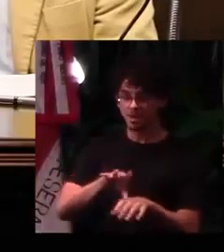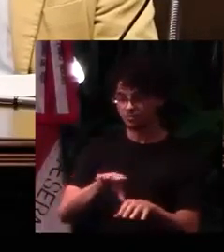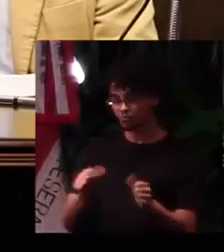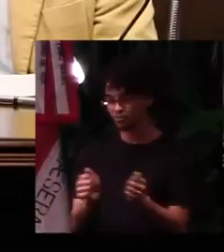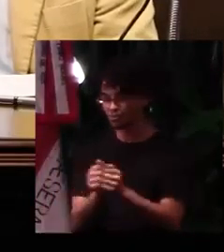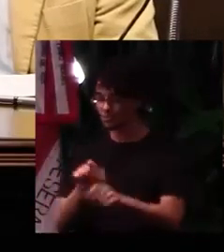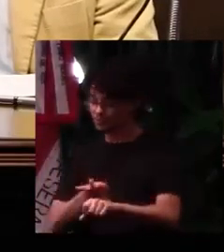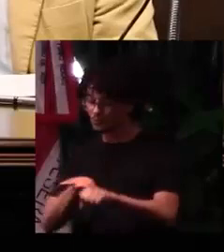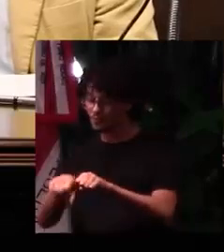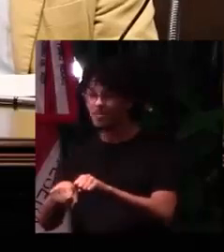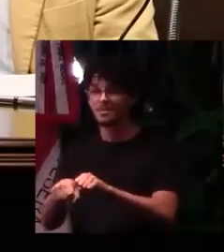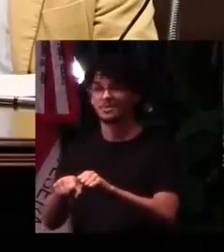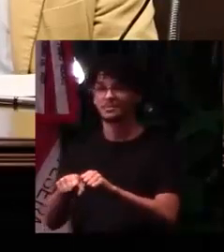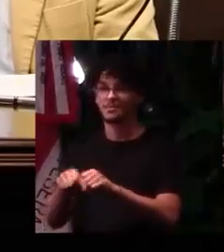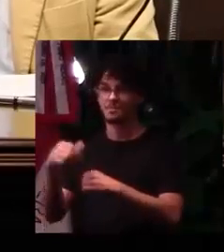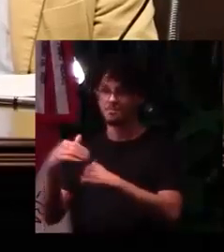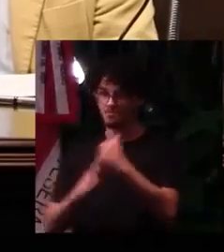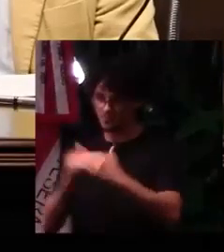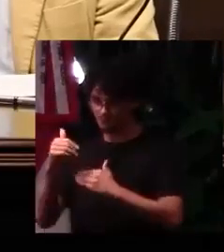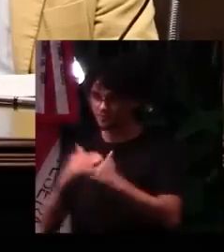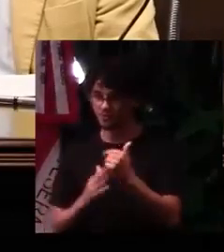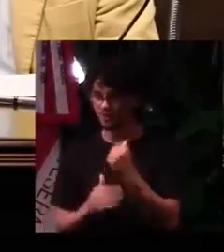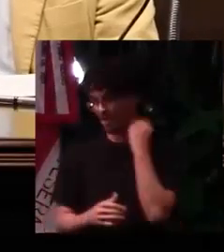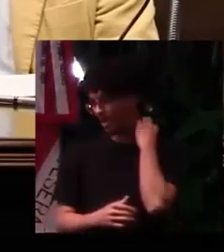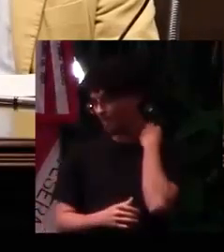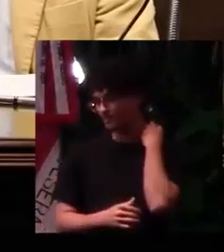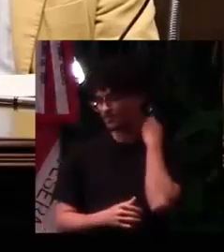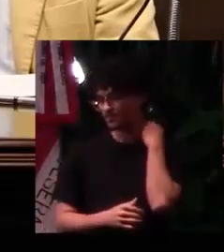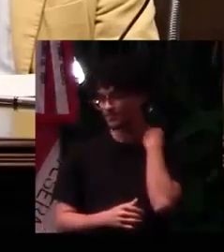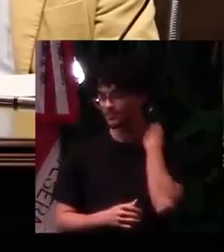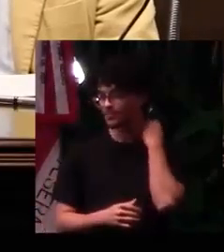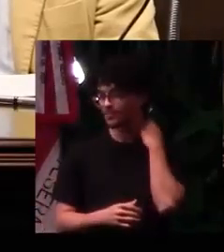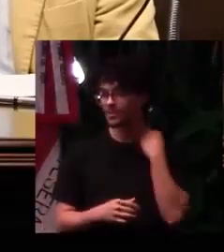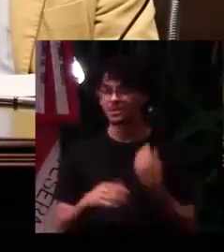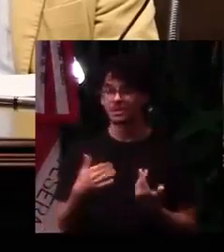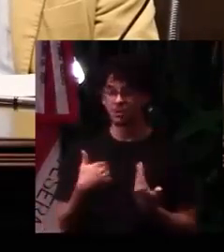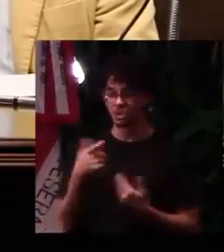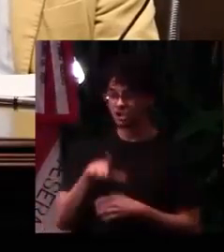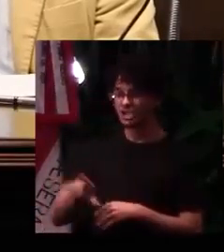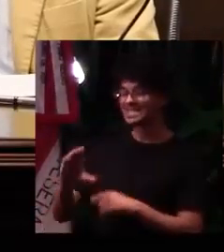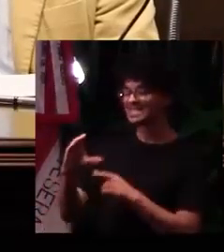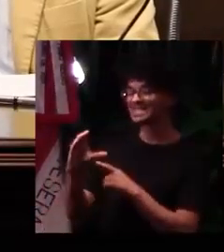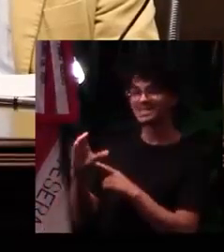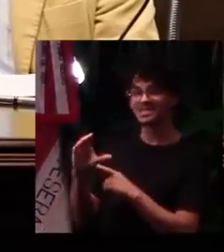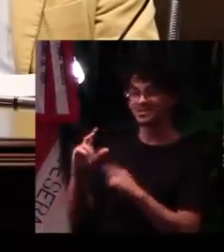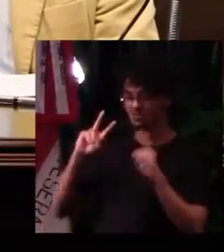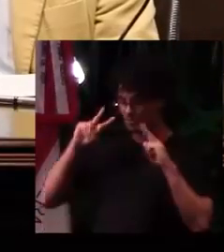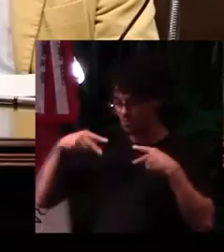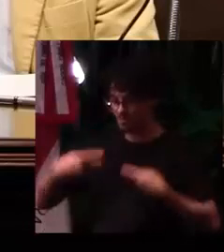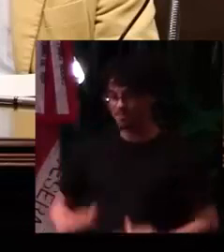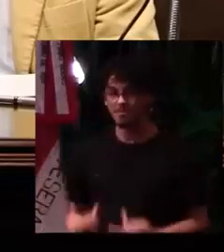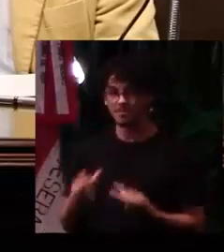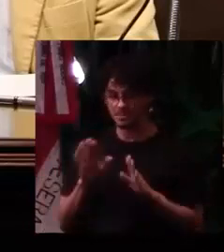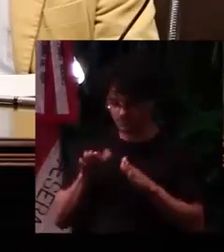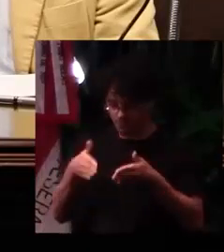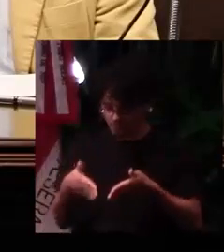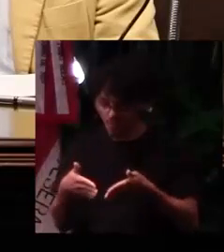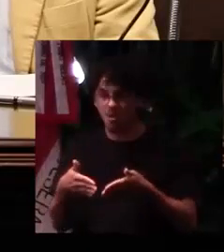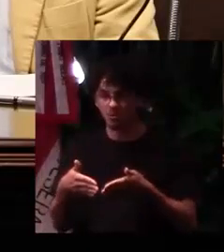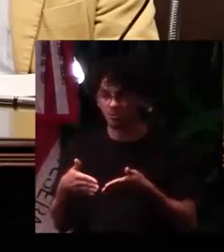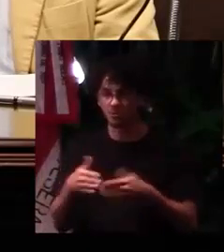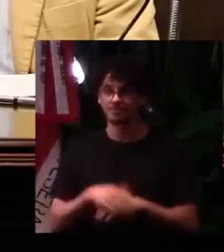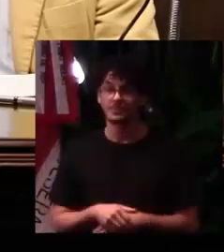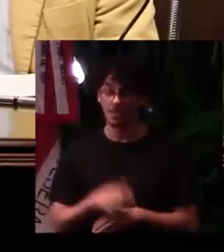profissional, né? O que nós temos mesmo em ciências humanas aplicadas e o que seria essa formação mais geral. Bom,